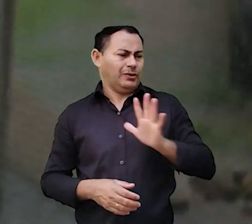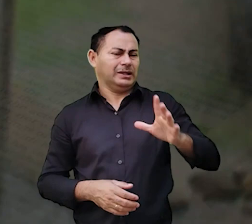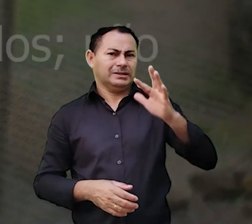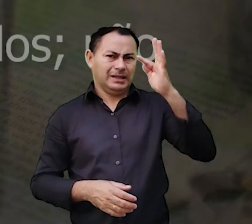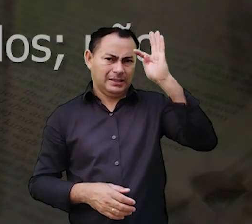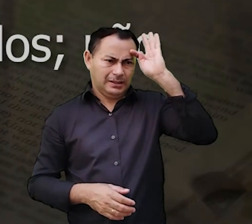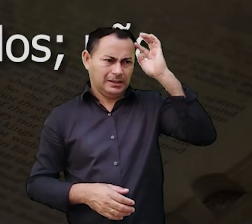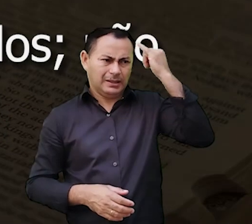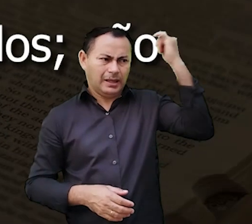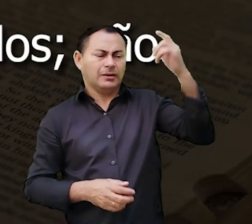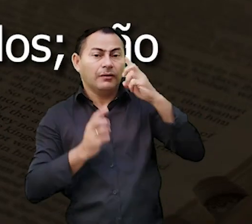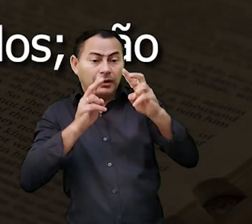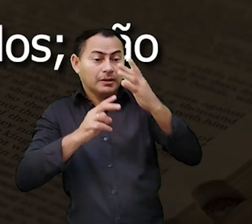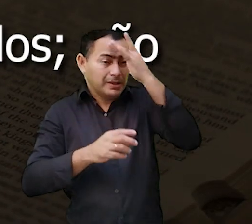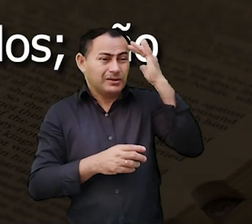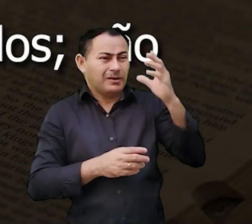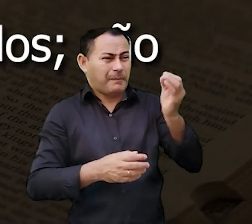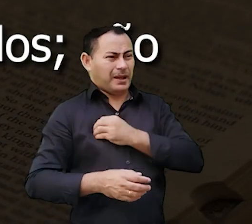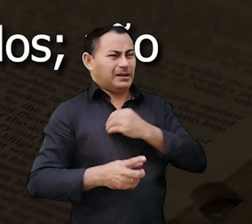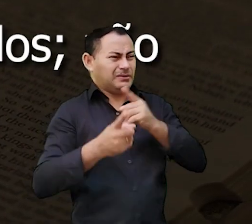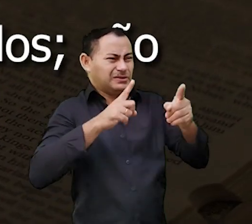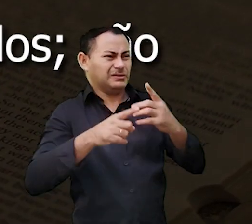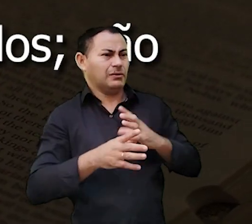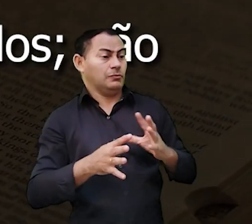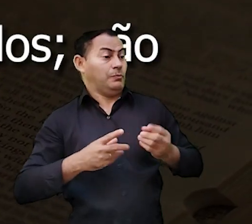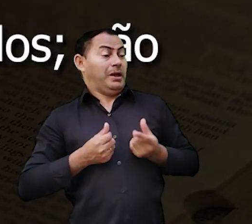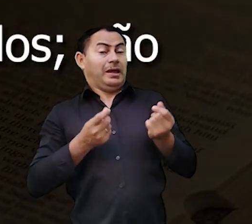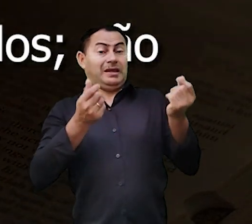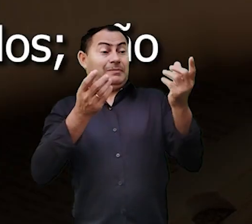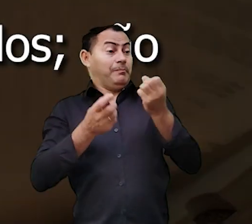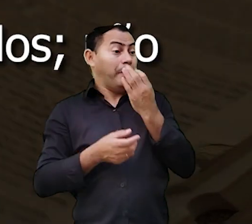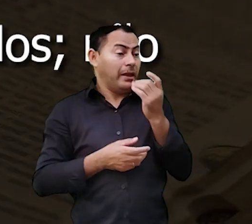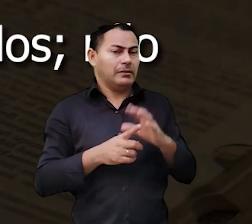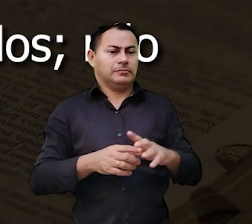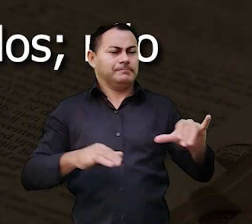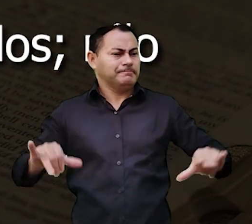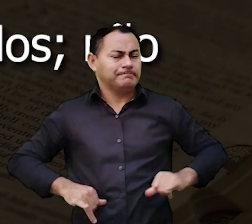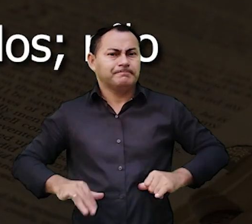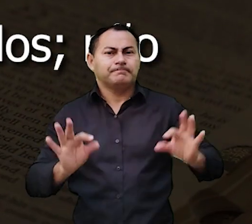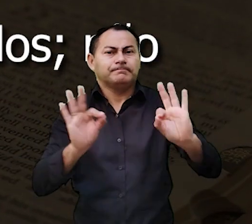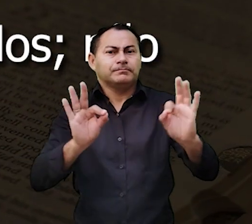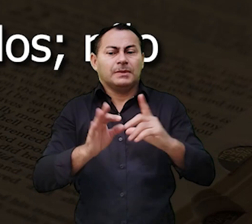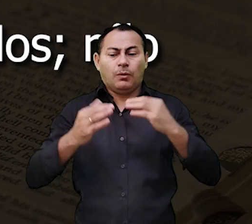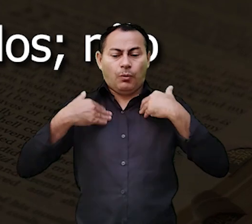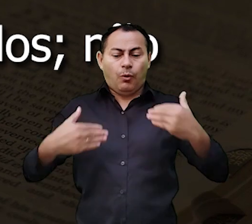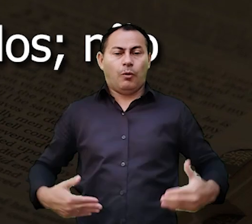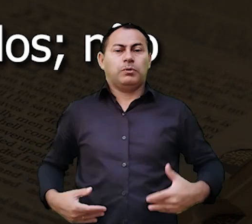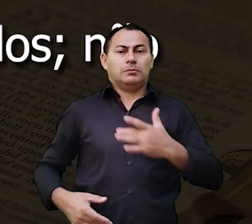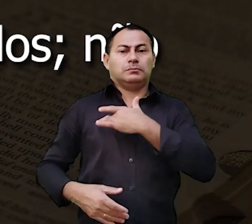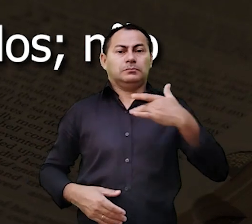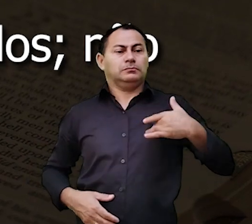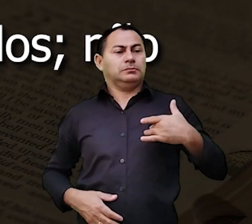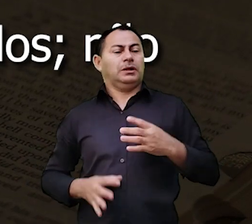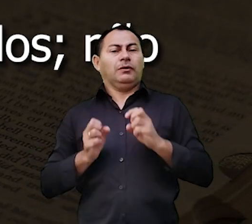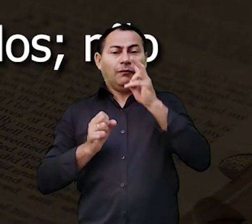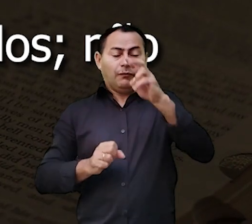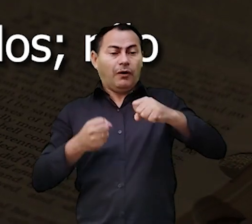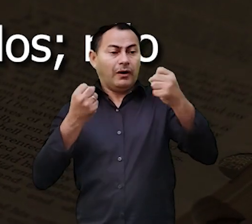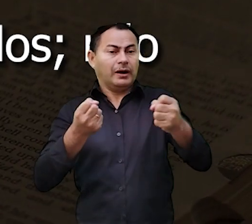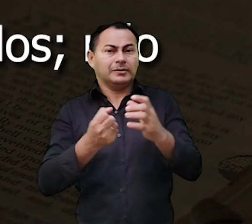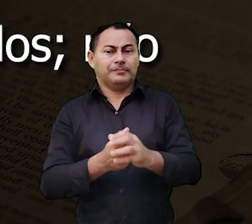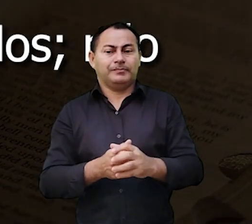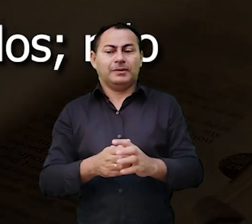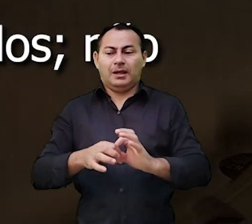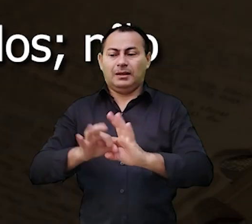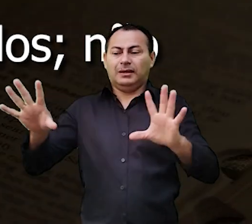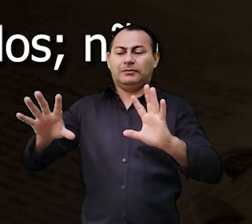disse, quando via a prosperidade desses ímpios, eles não passam por sofrimento e têm o corpo saudável e forte.